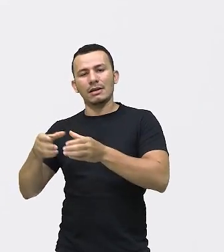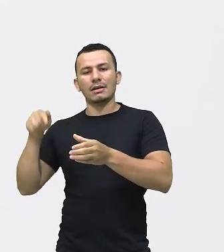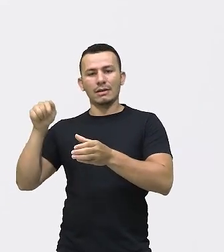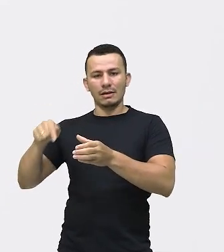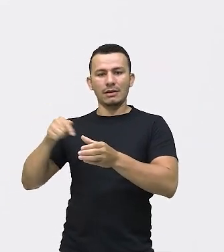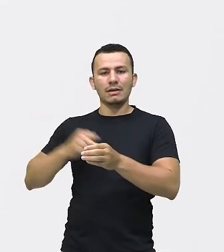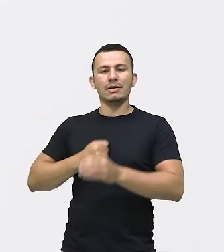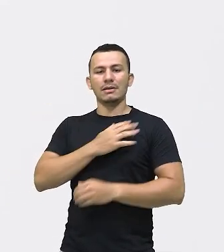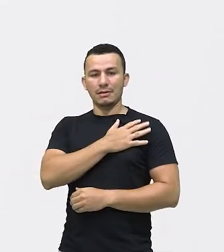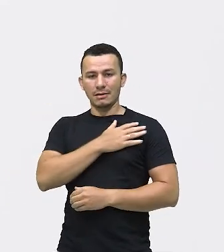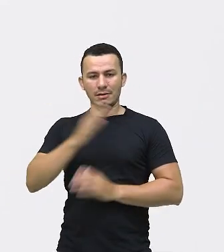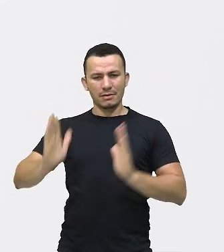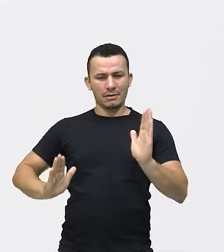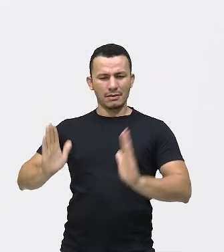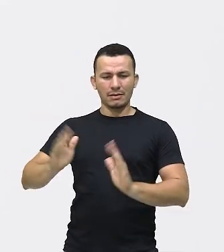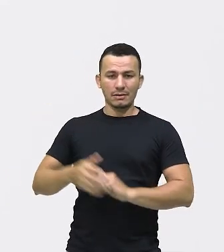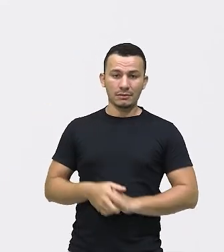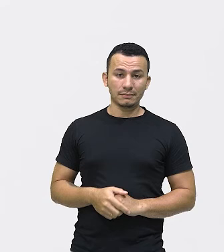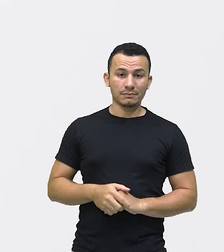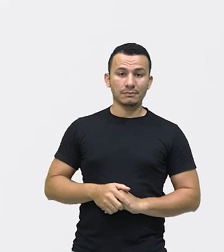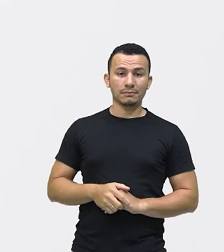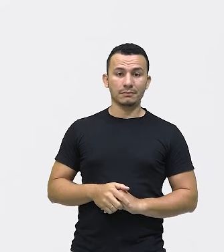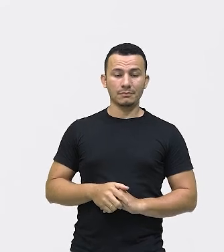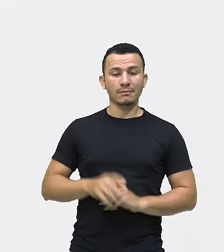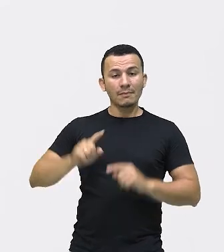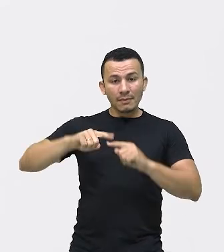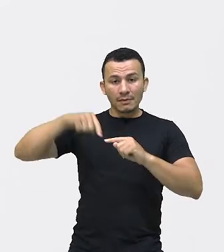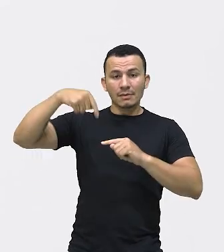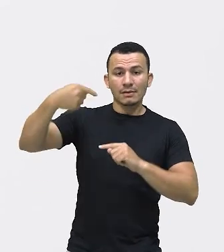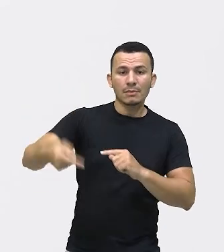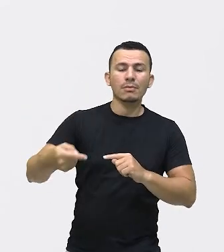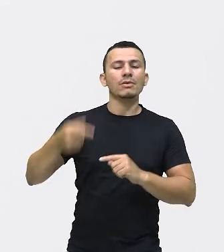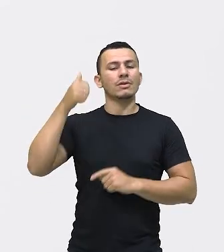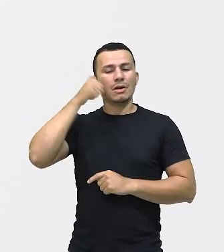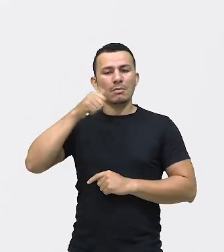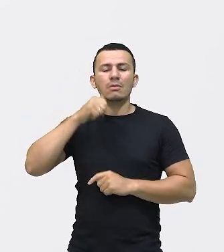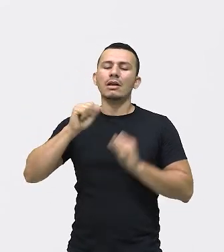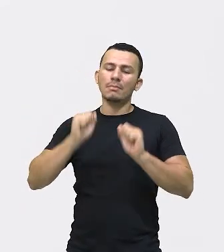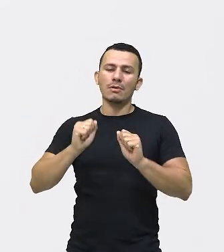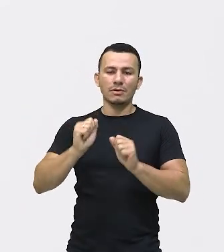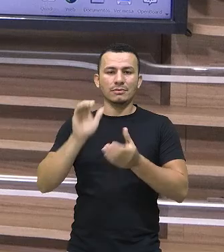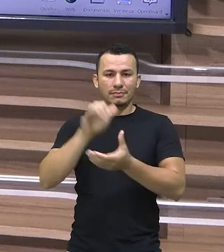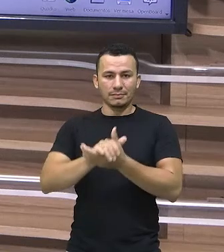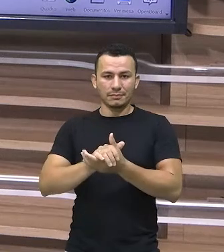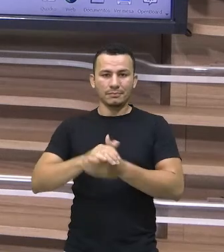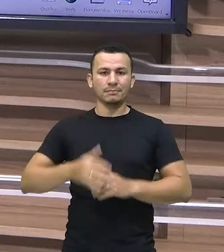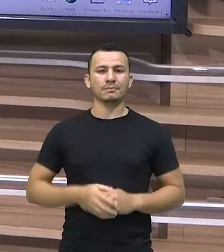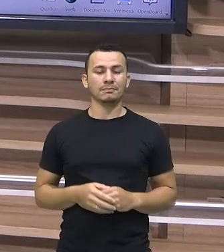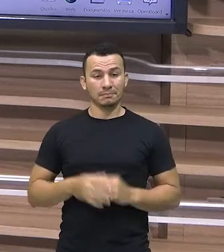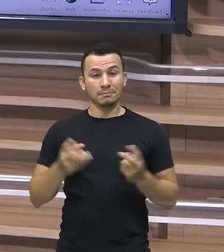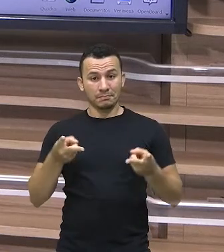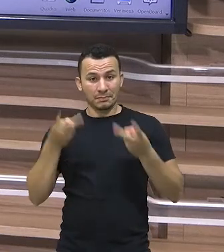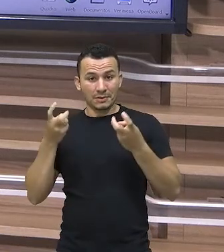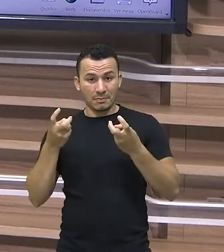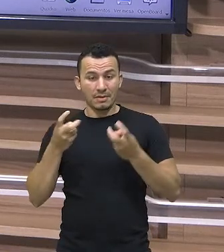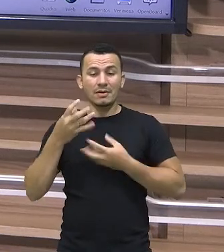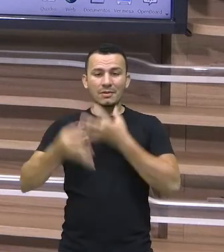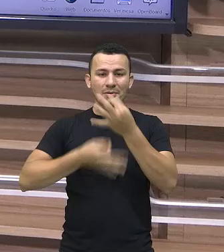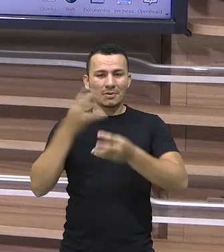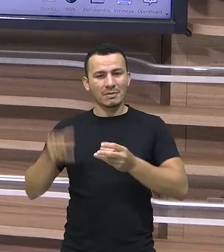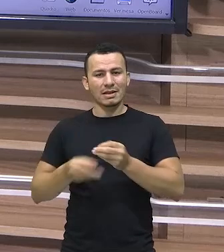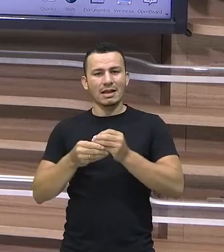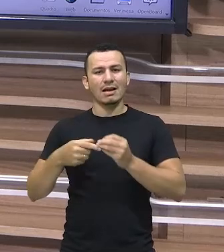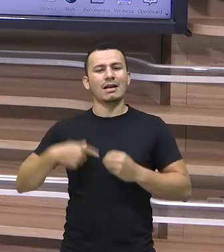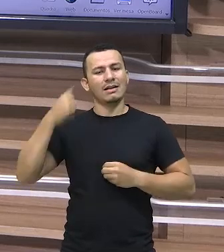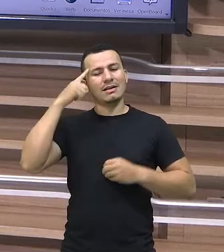do militarismo. Só depois disso é então que elas poderiam se casar. Viram que bacana? Esses comentários ajudam